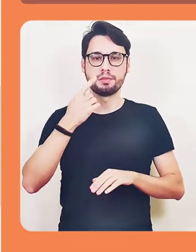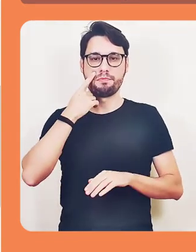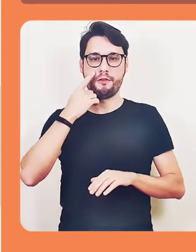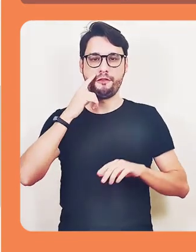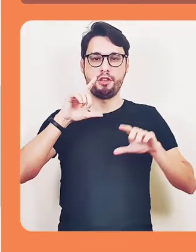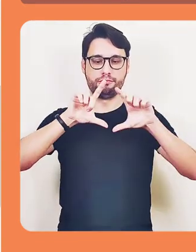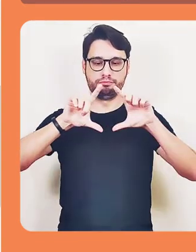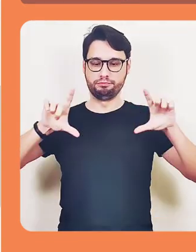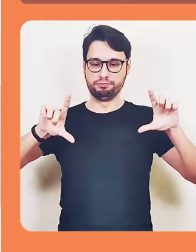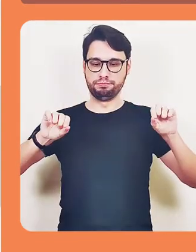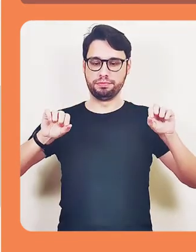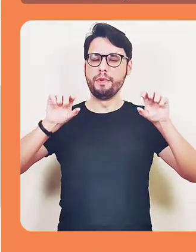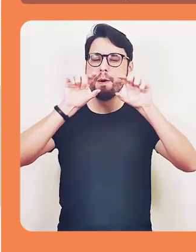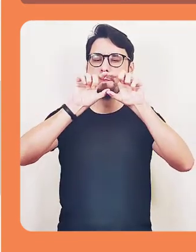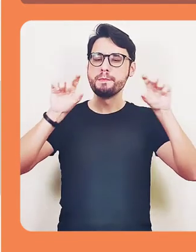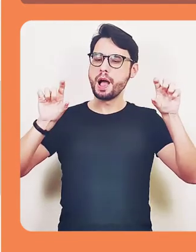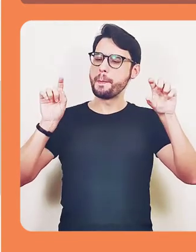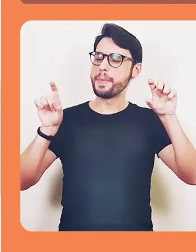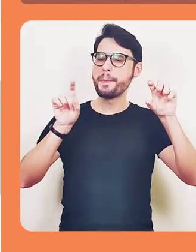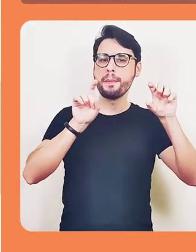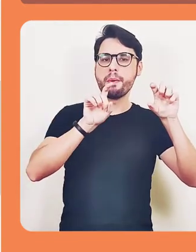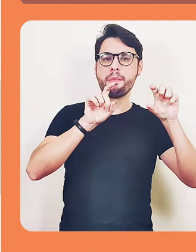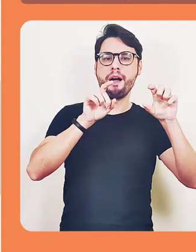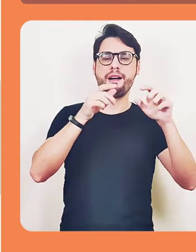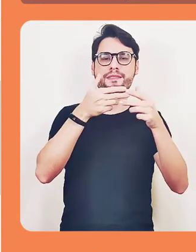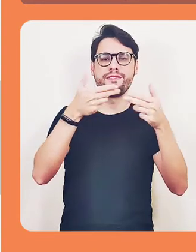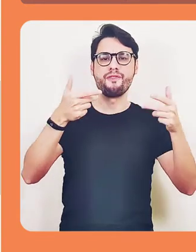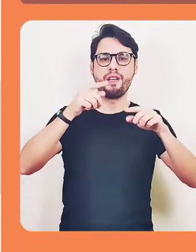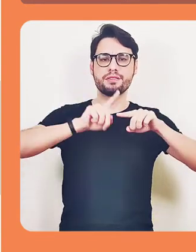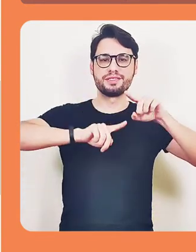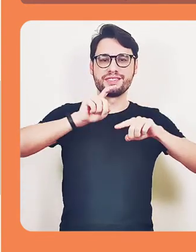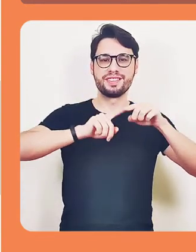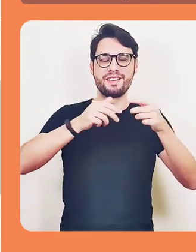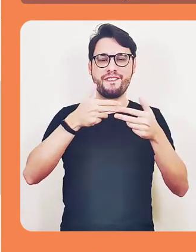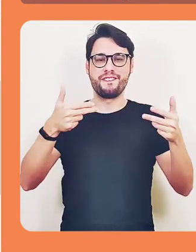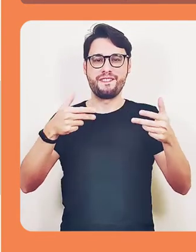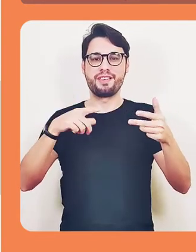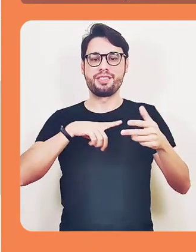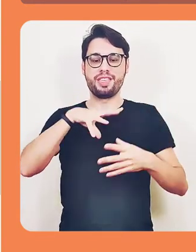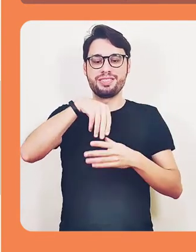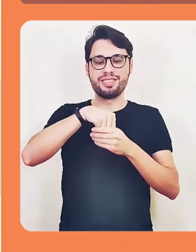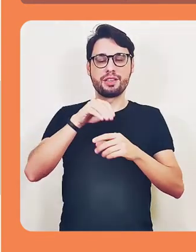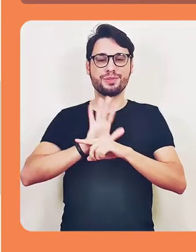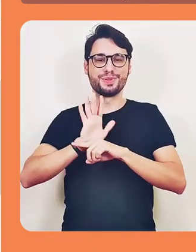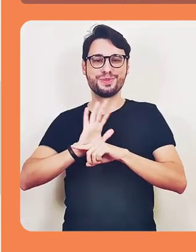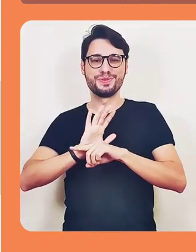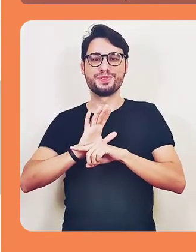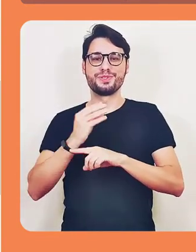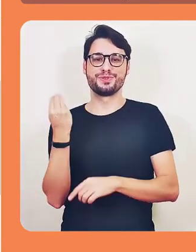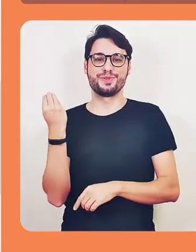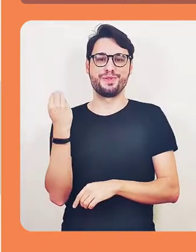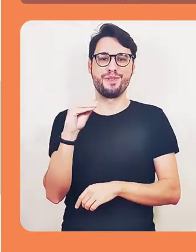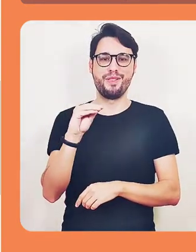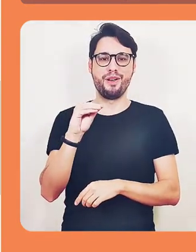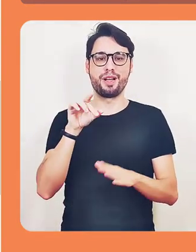o recurso vídeo interativo. Agora estamos no segundo passo, onde vamos adicionar